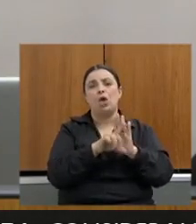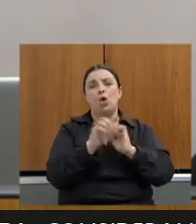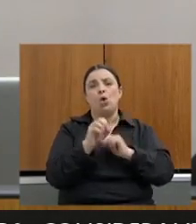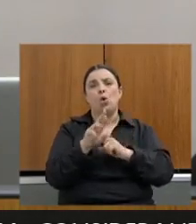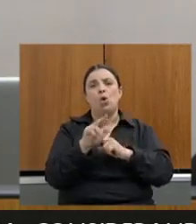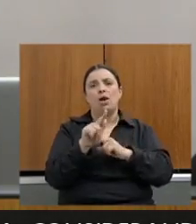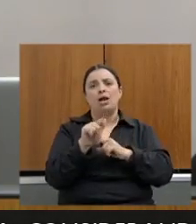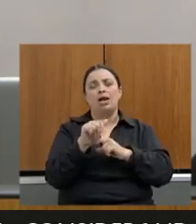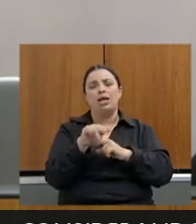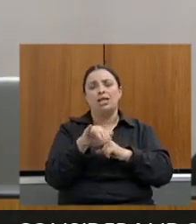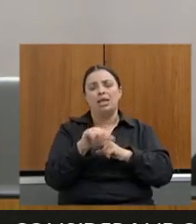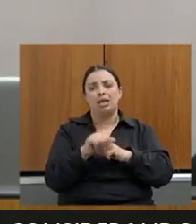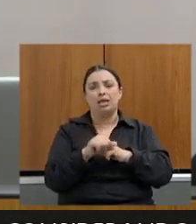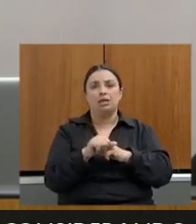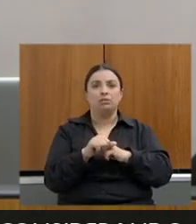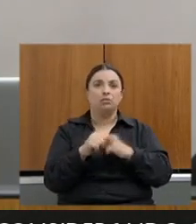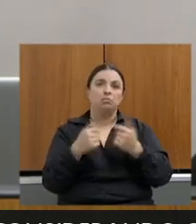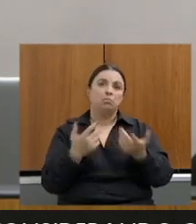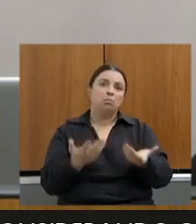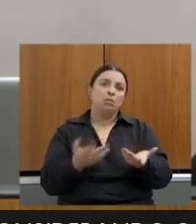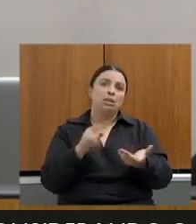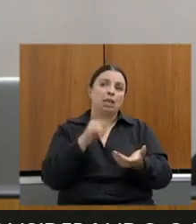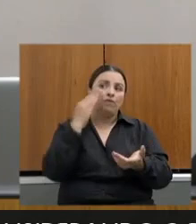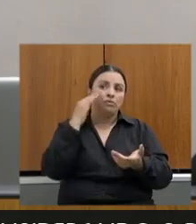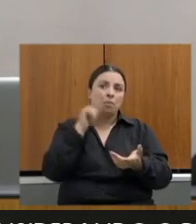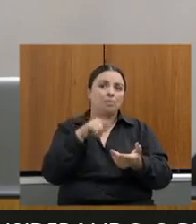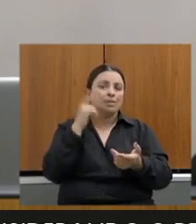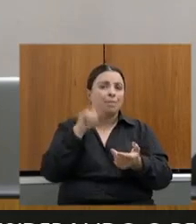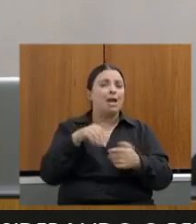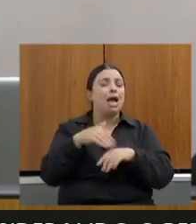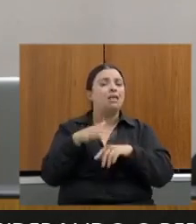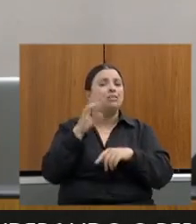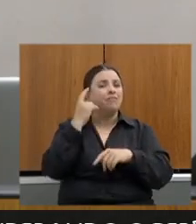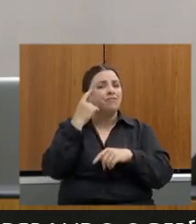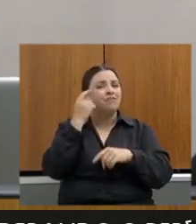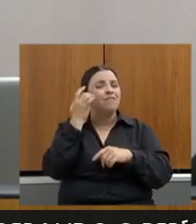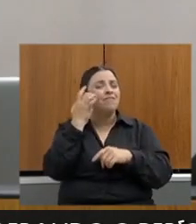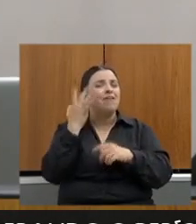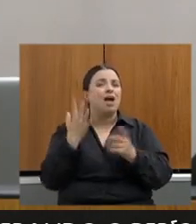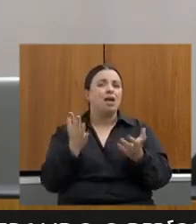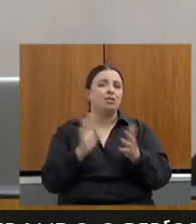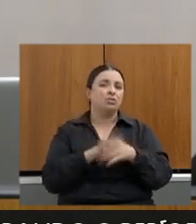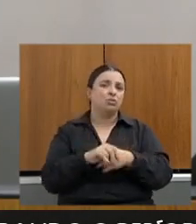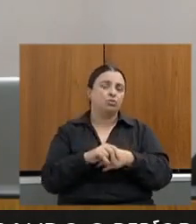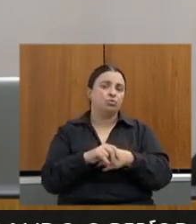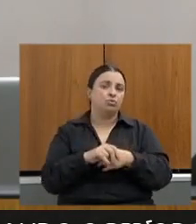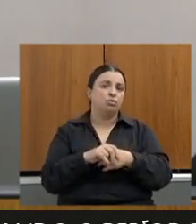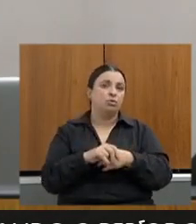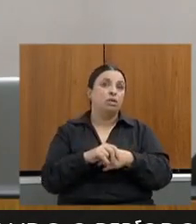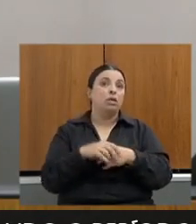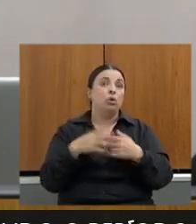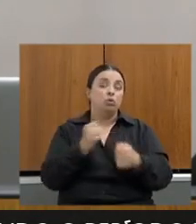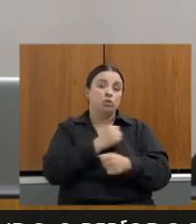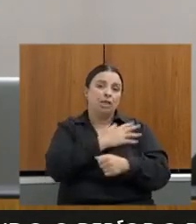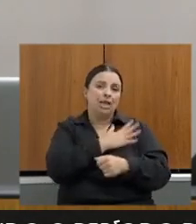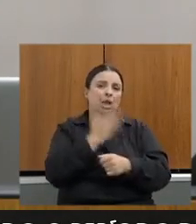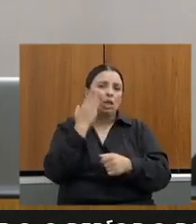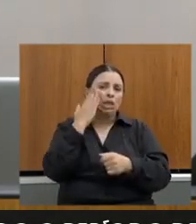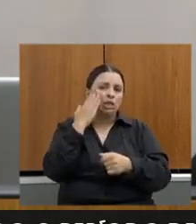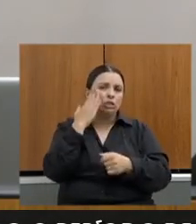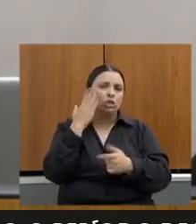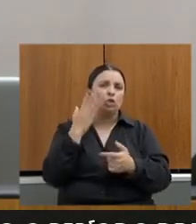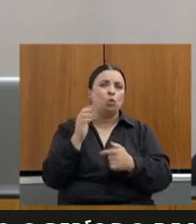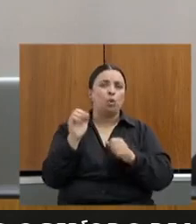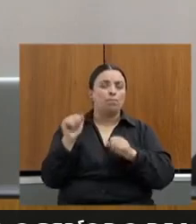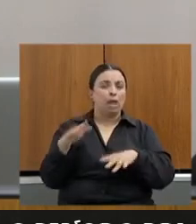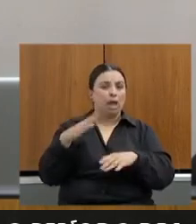é mais fácil o general até entendia pela General aí não entendia muito de Caserna do Exército de logística